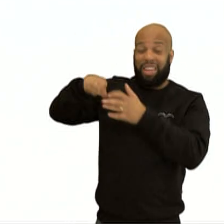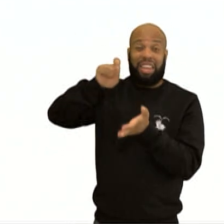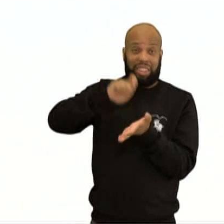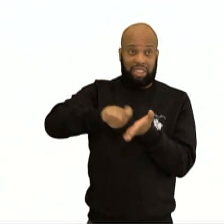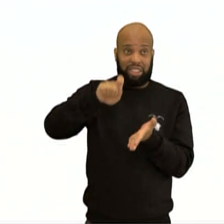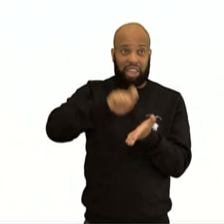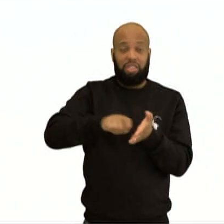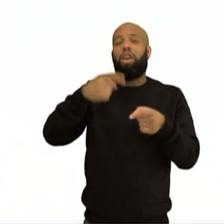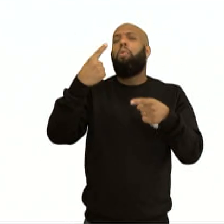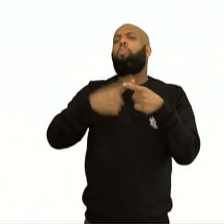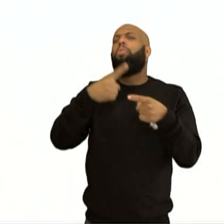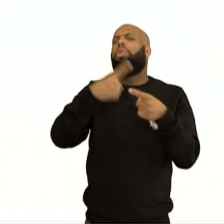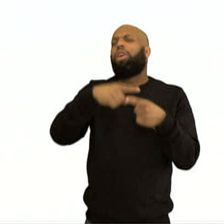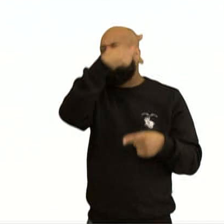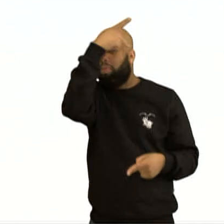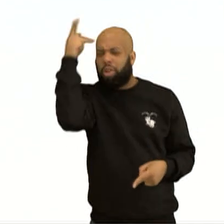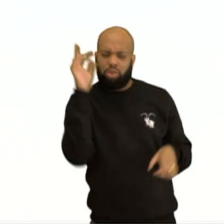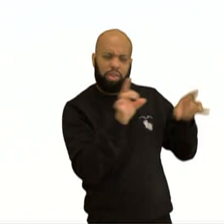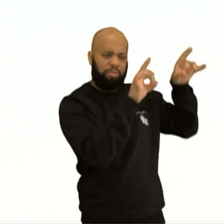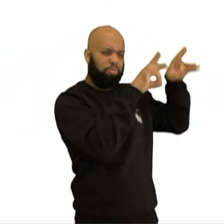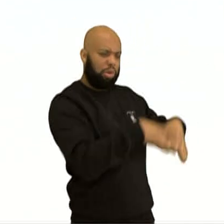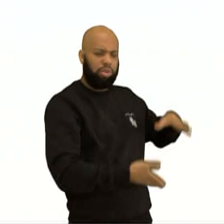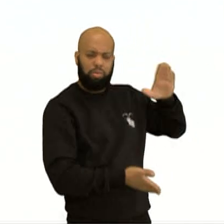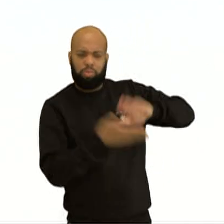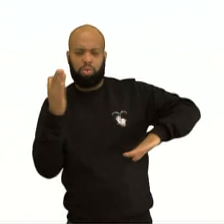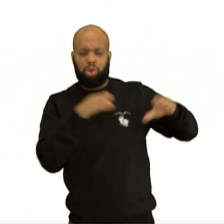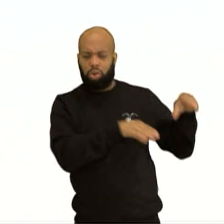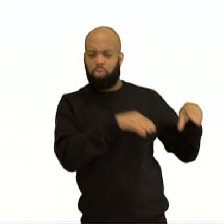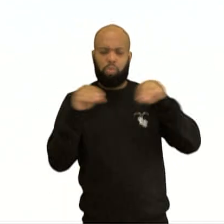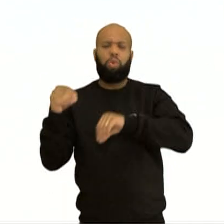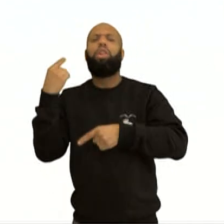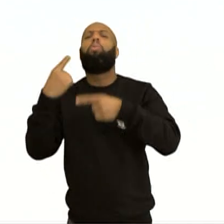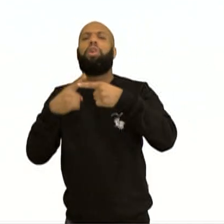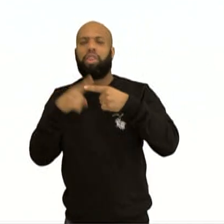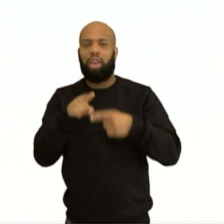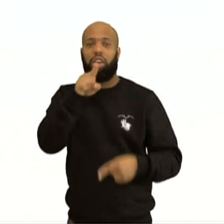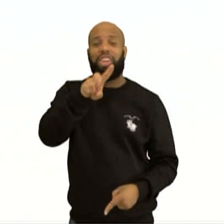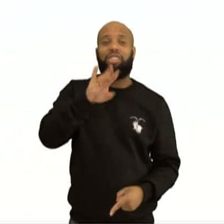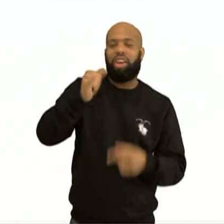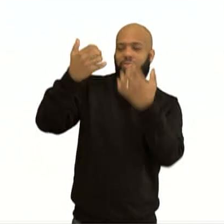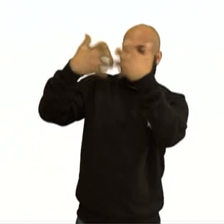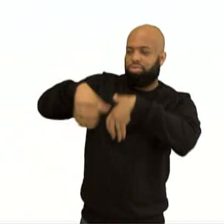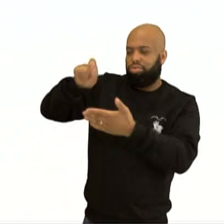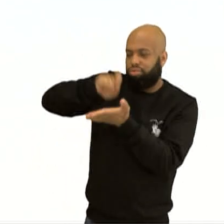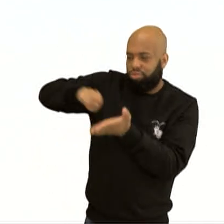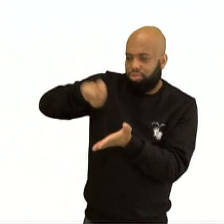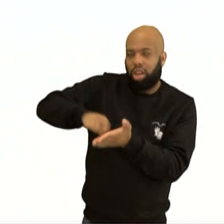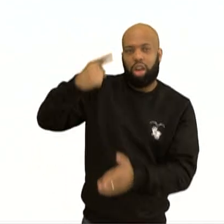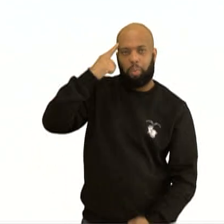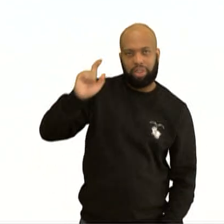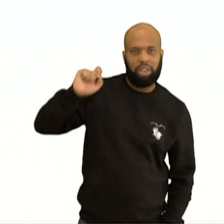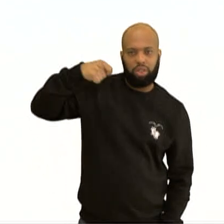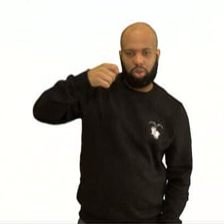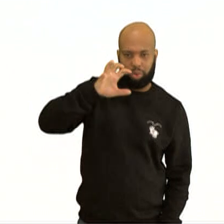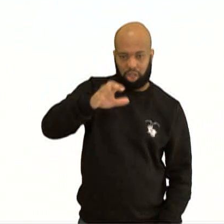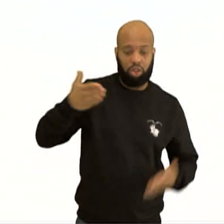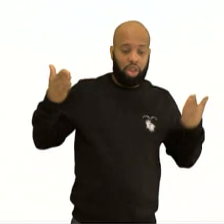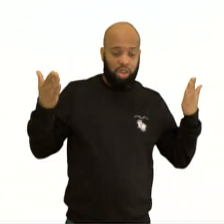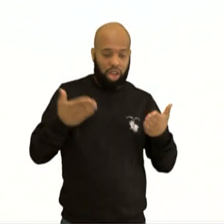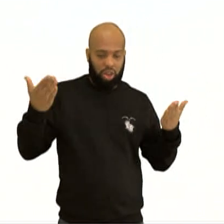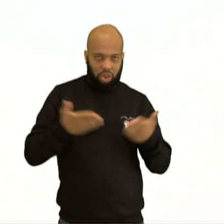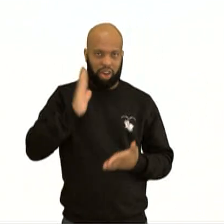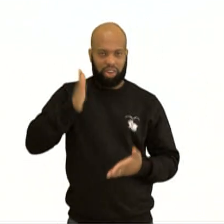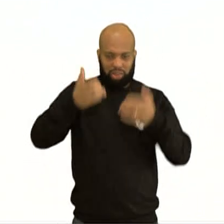escreva por que as pessoas migram. Então, vocês vão fazer uma reflexão, vão pensar um pouquinho nessa parte que nós